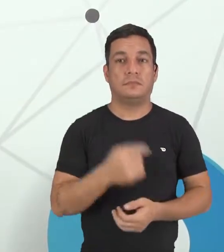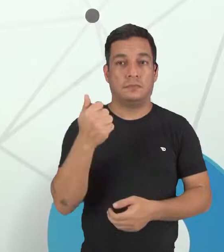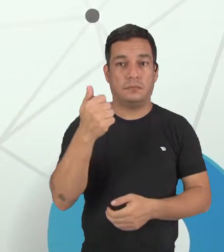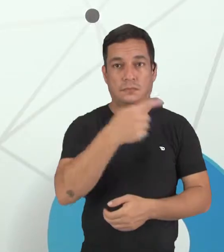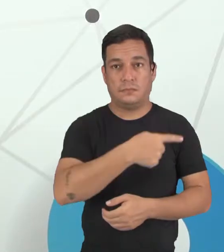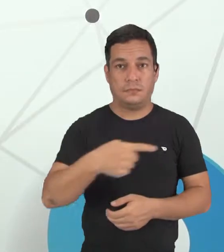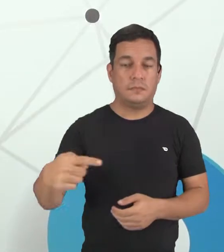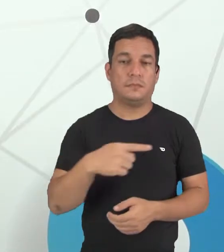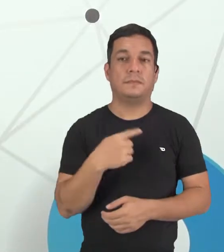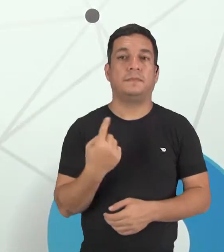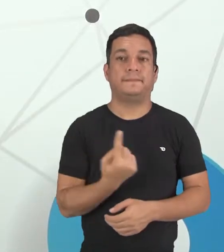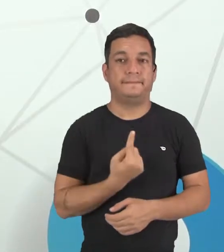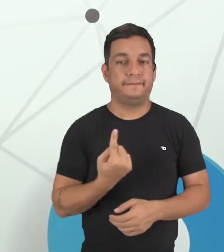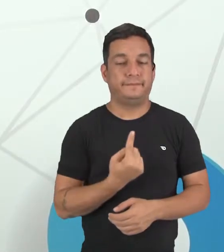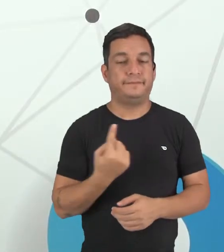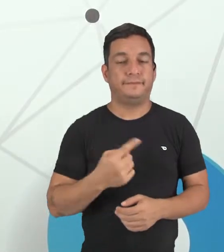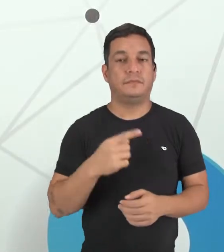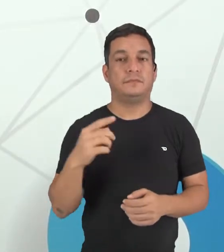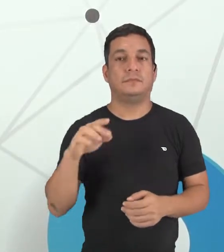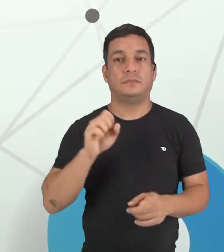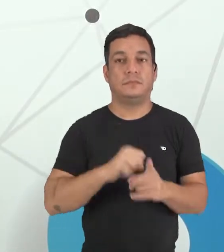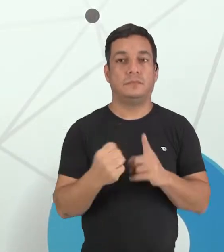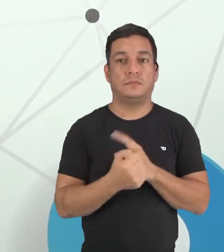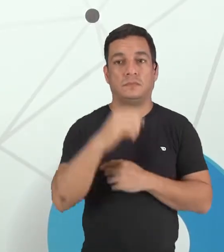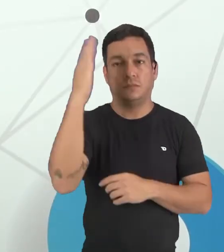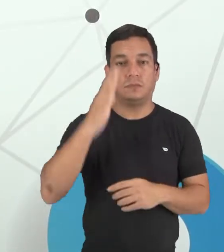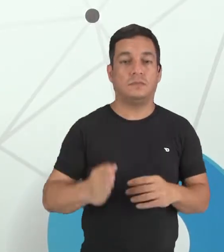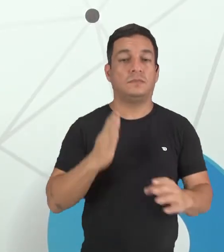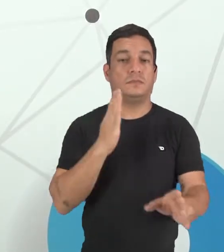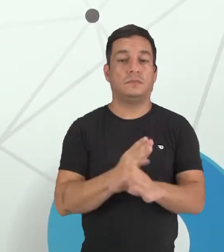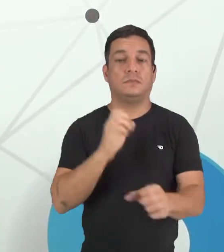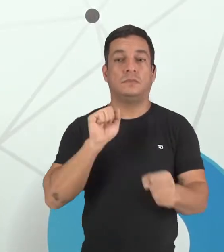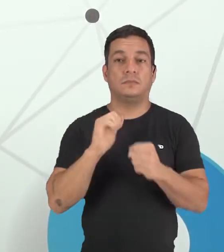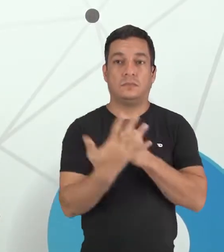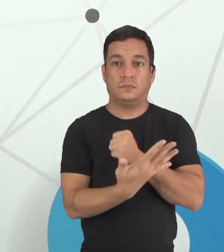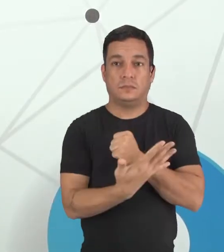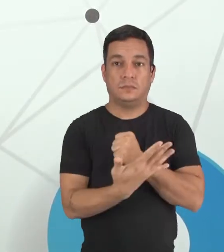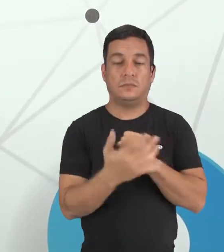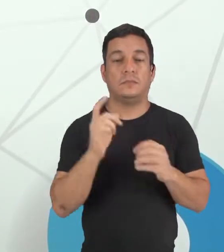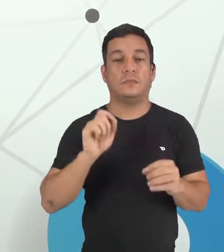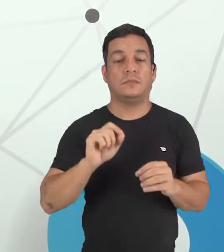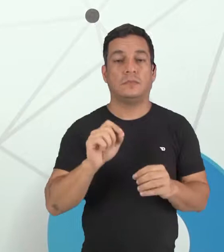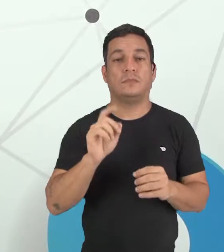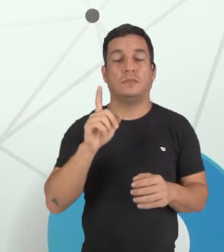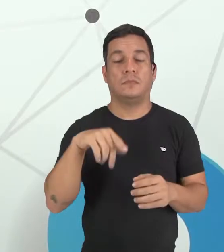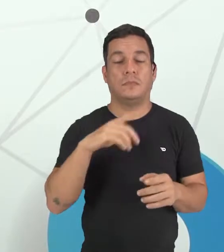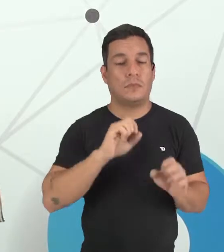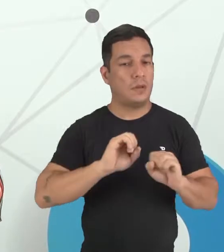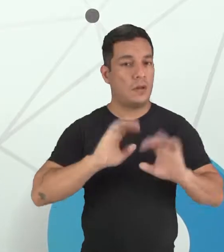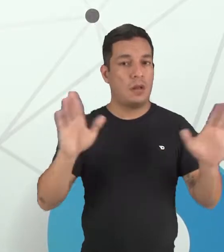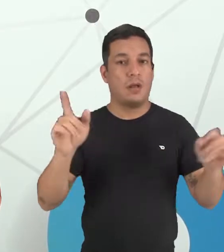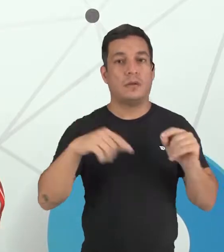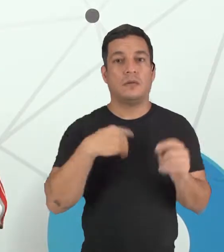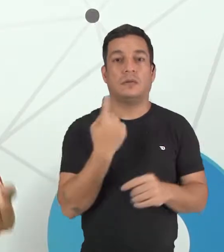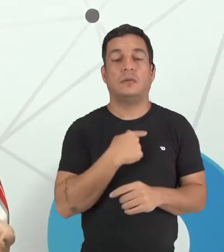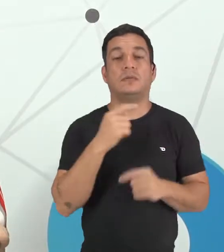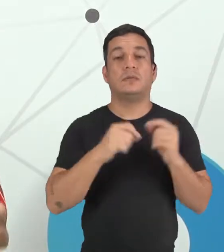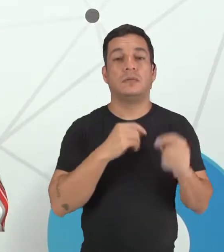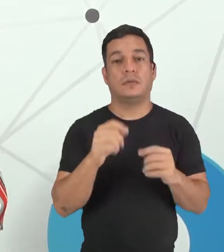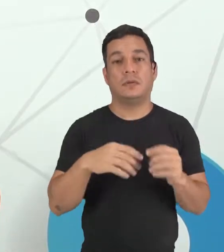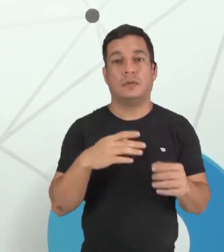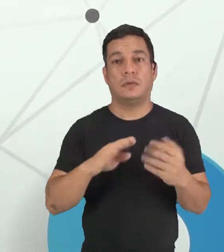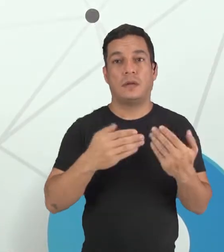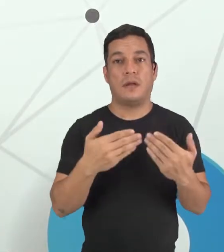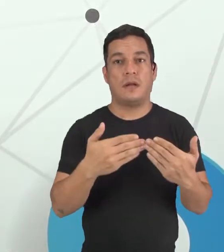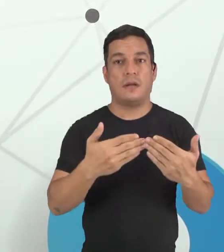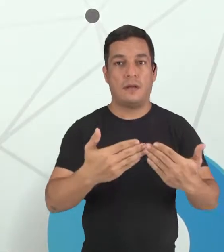primeiras semanas de isolamento social no Brasil, causado pela Covid-19, ficou muito claro para nós a relação entre a quarentena